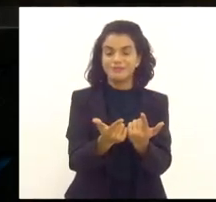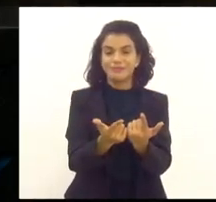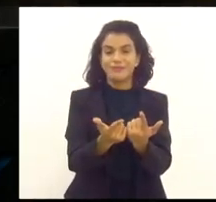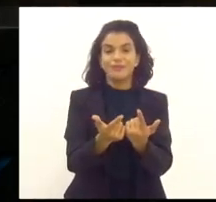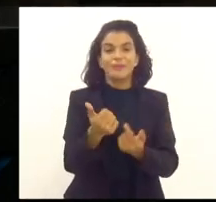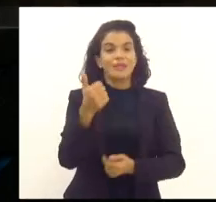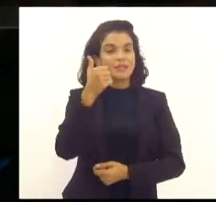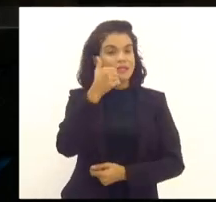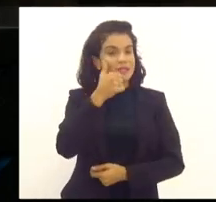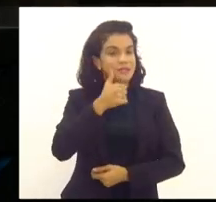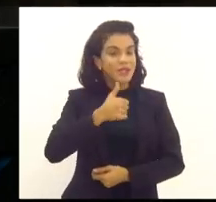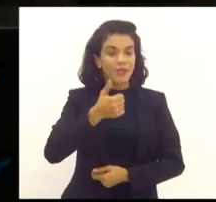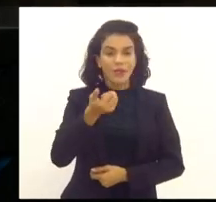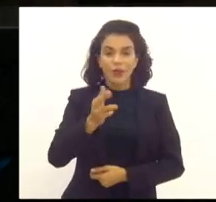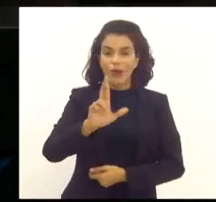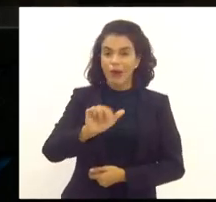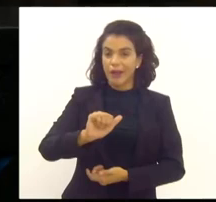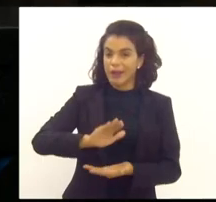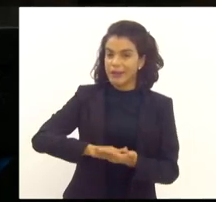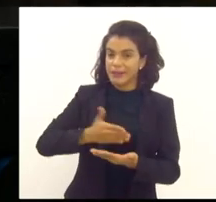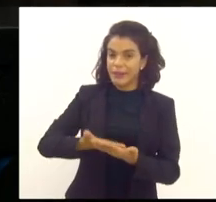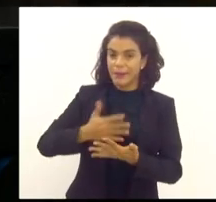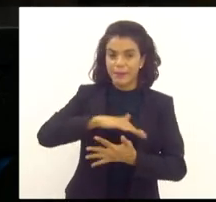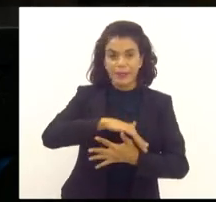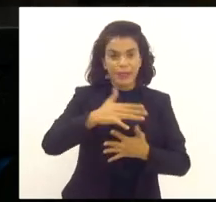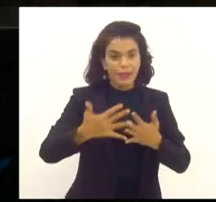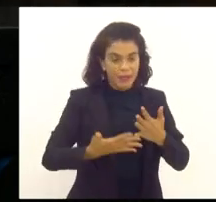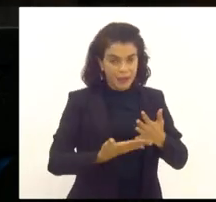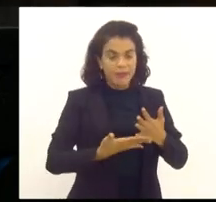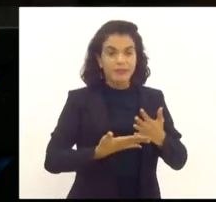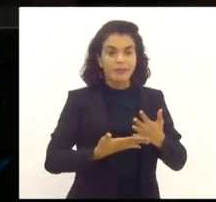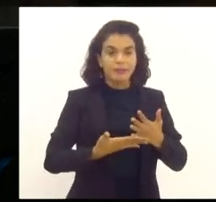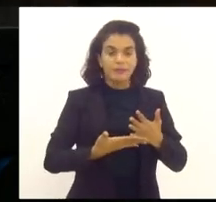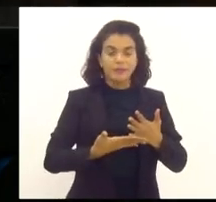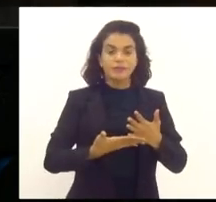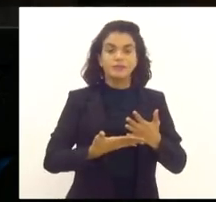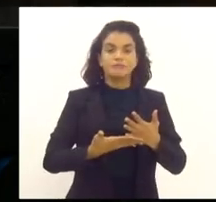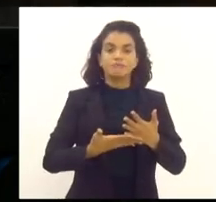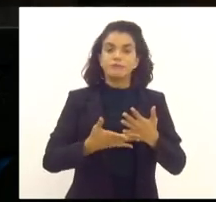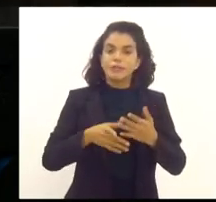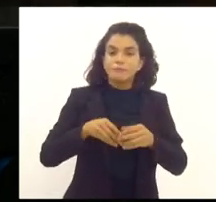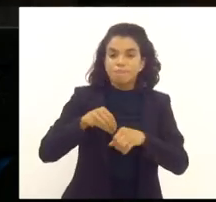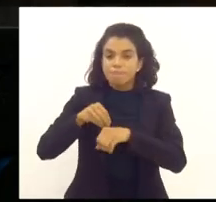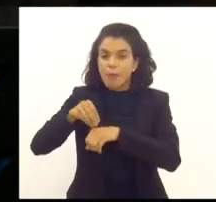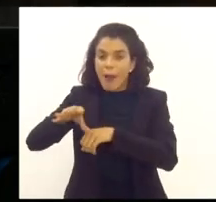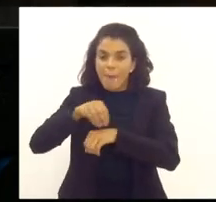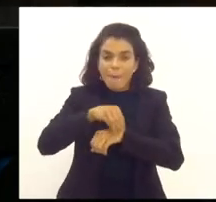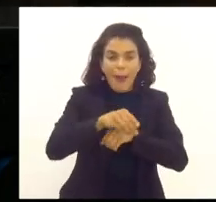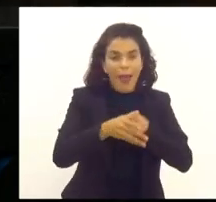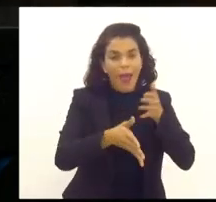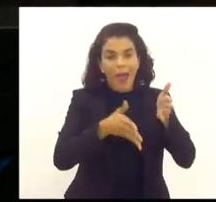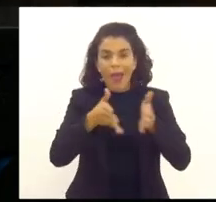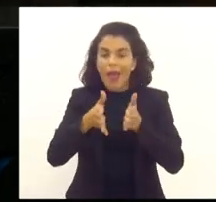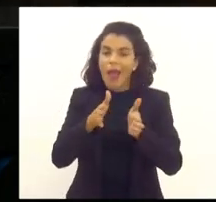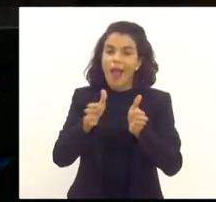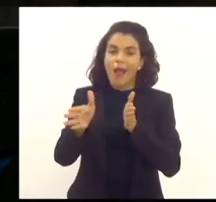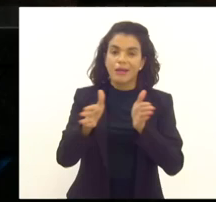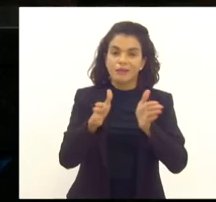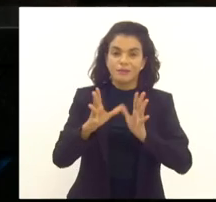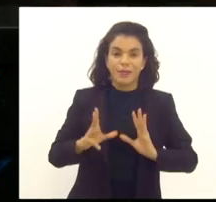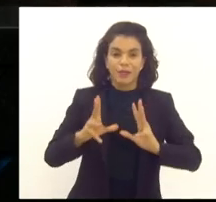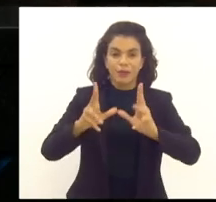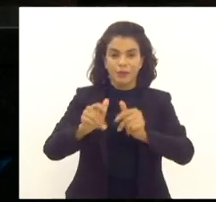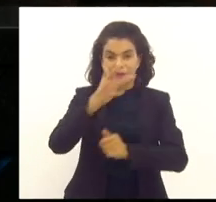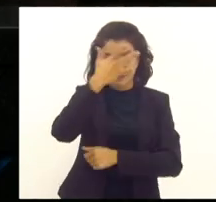senhora intérprete da língua de libras que leva a nossa voz as pessoas